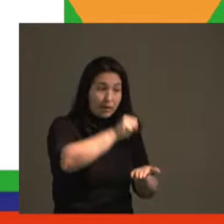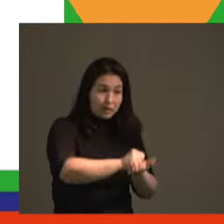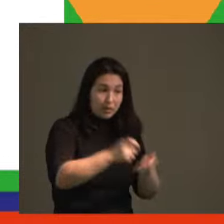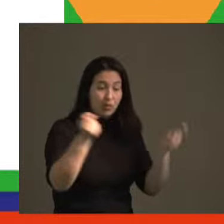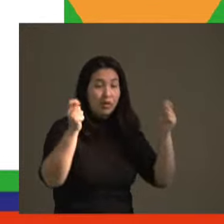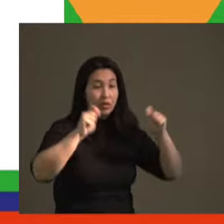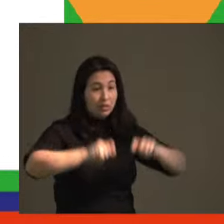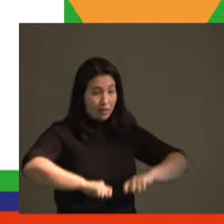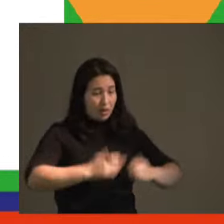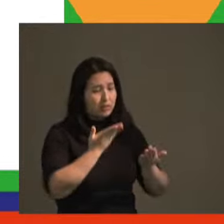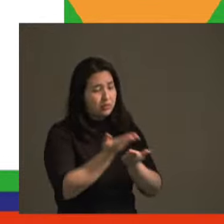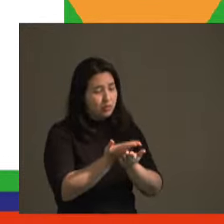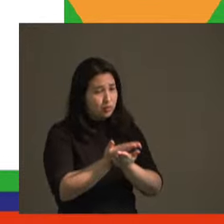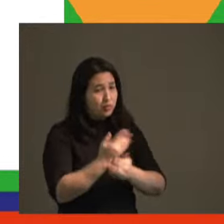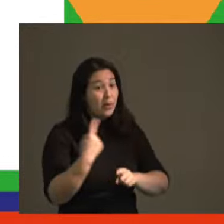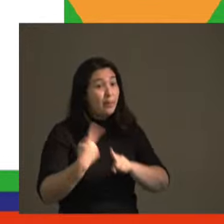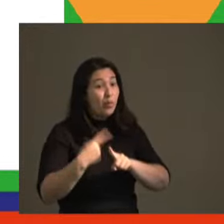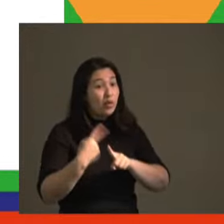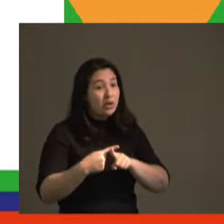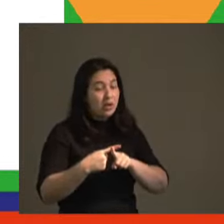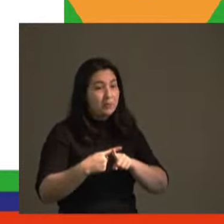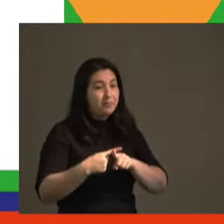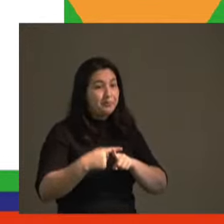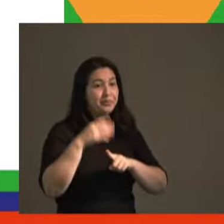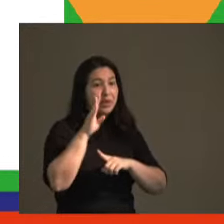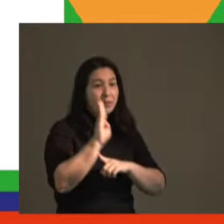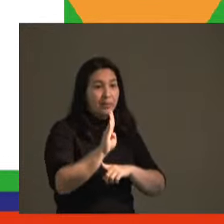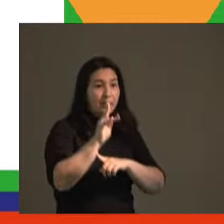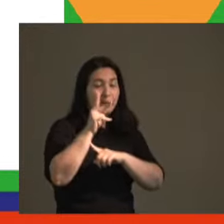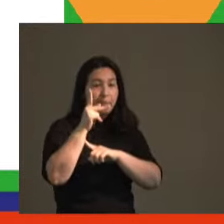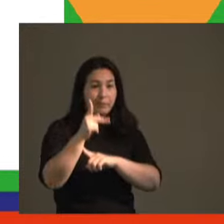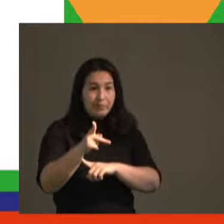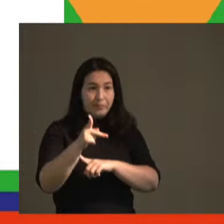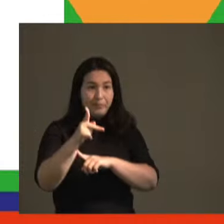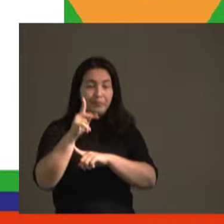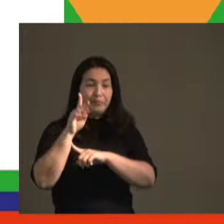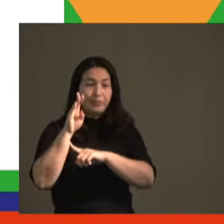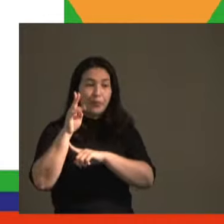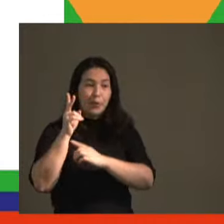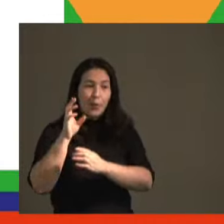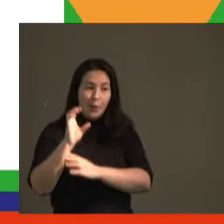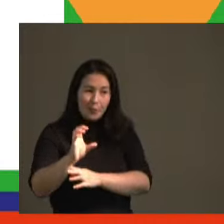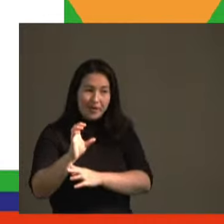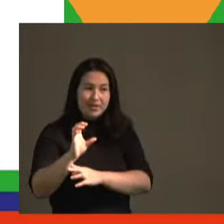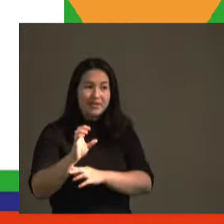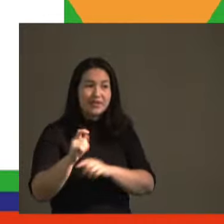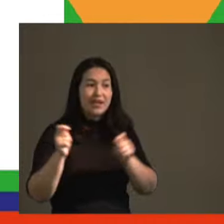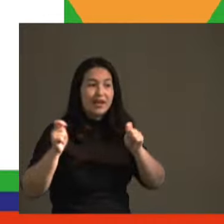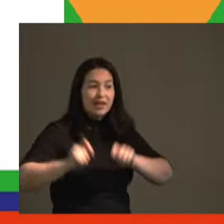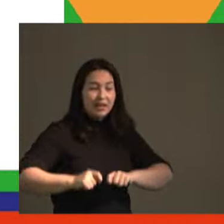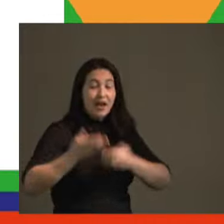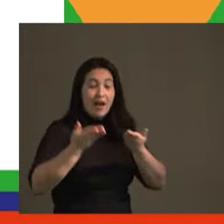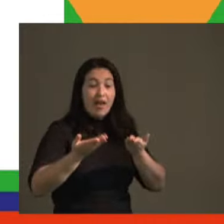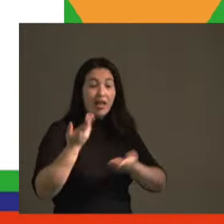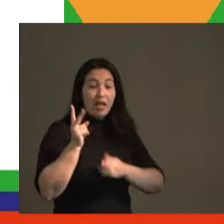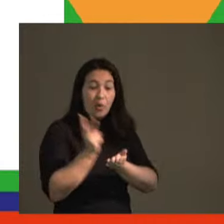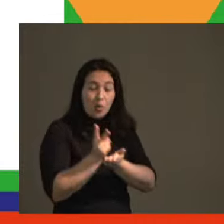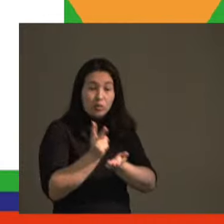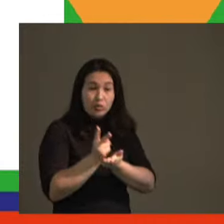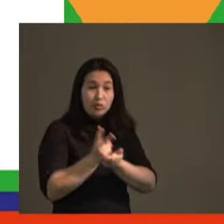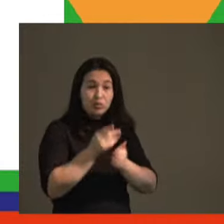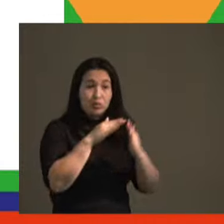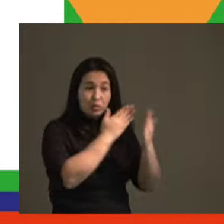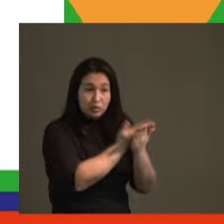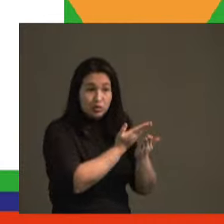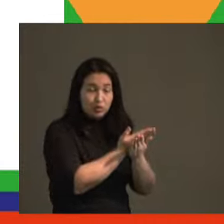possam estudar. Que o benefício da prestação continuada não seja desculpa para que essas crianças e esses jovens fiquem fora da sala de aula.